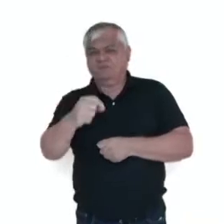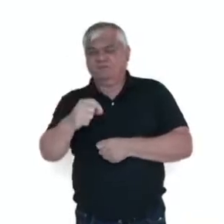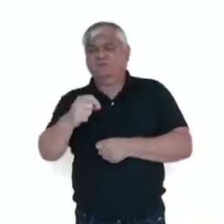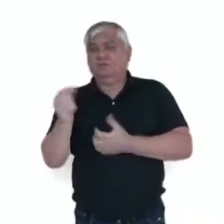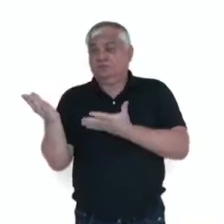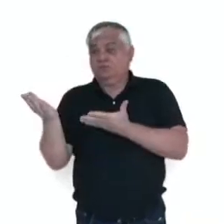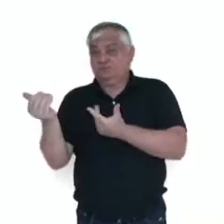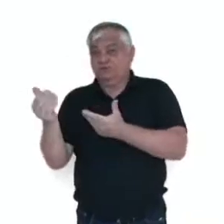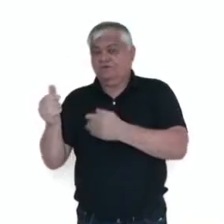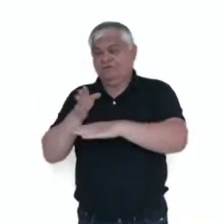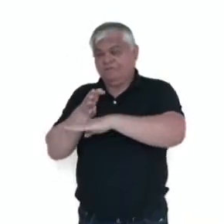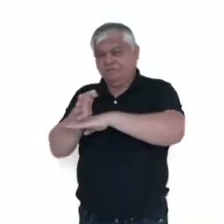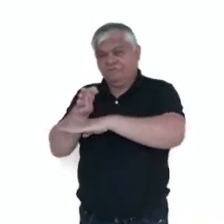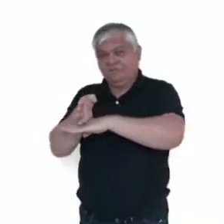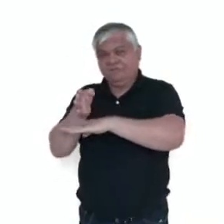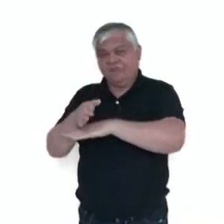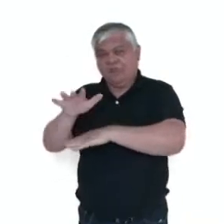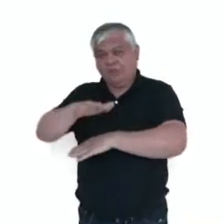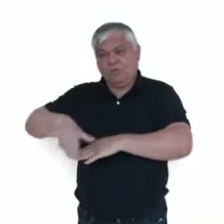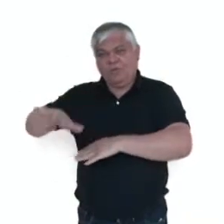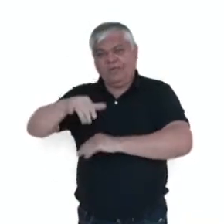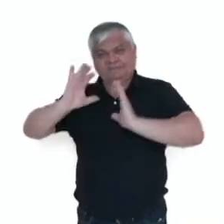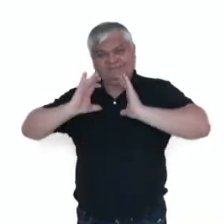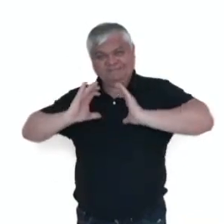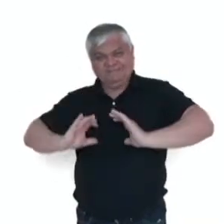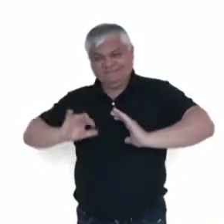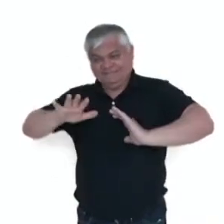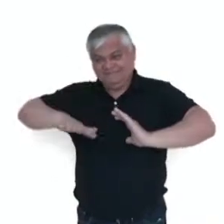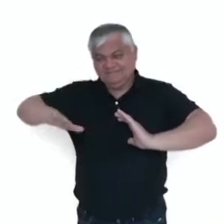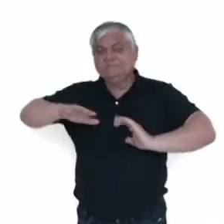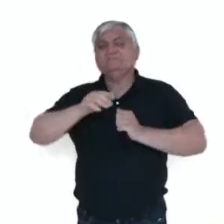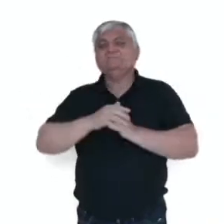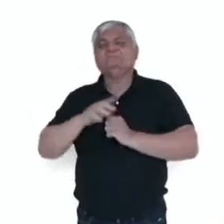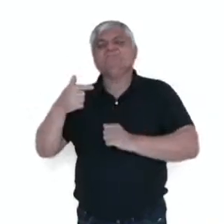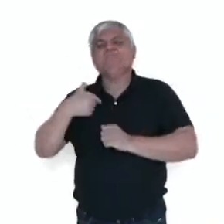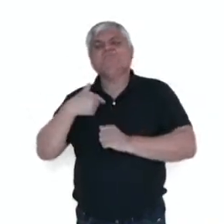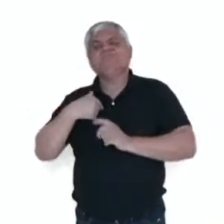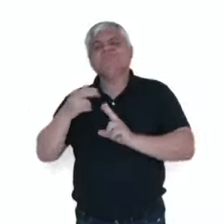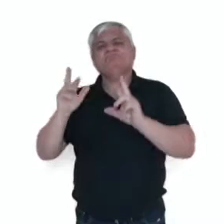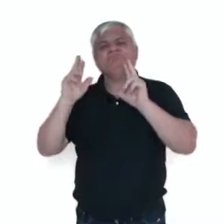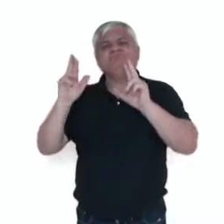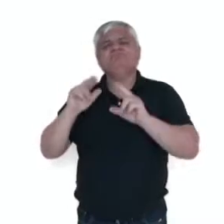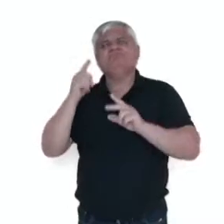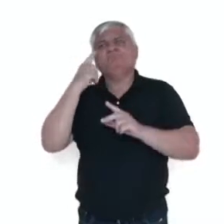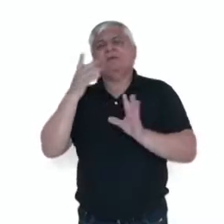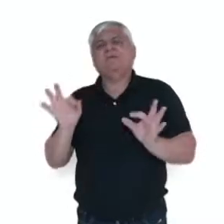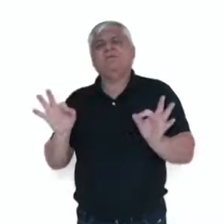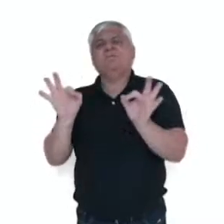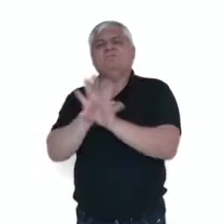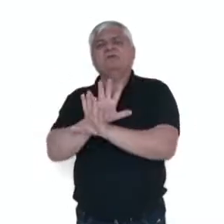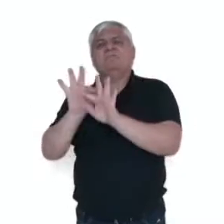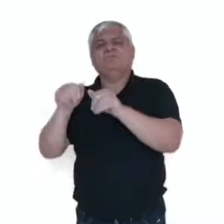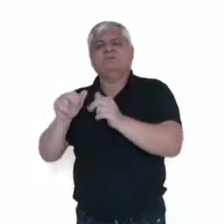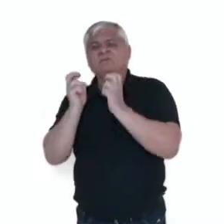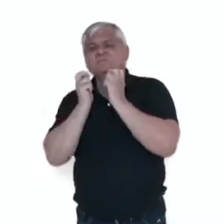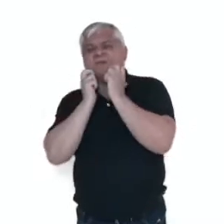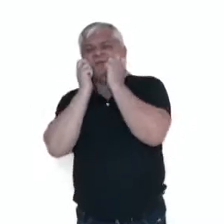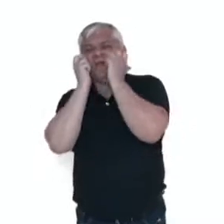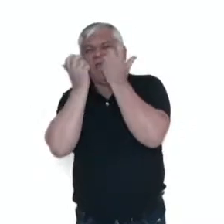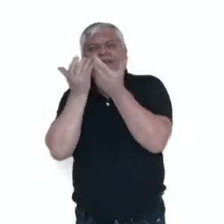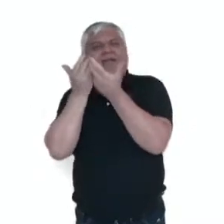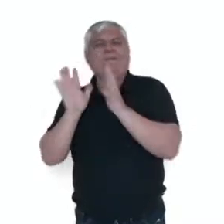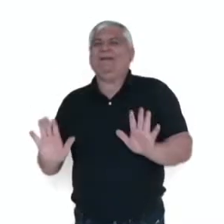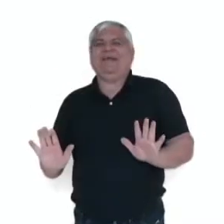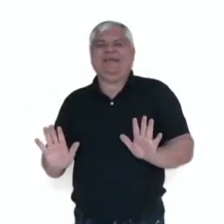dos espaços de cidadania tínhamos a expectativa de terminar o ciclo, perder a timidez, aprender